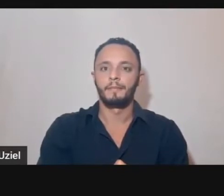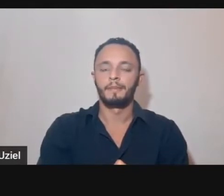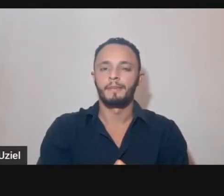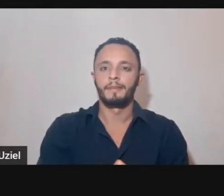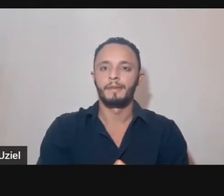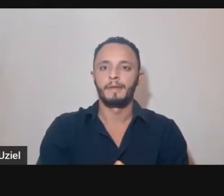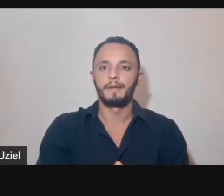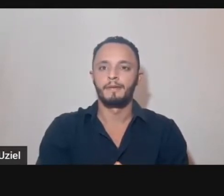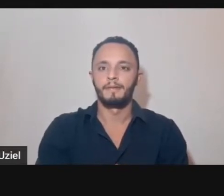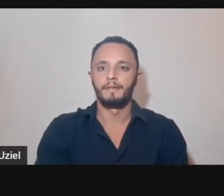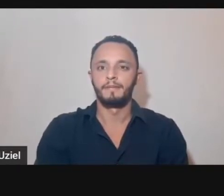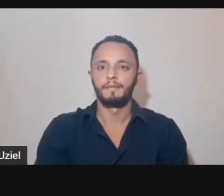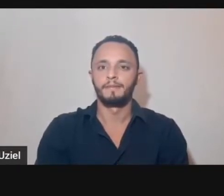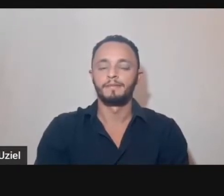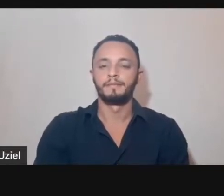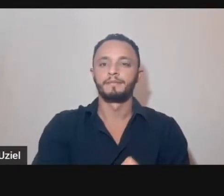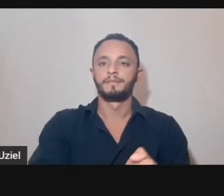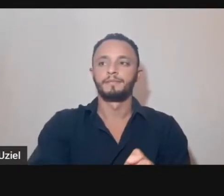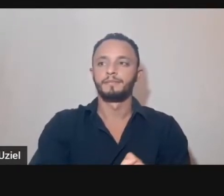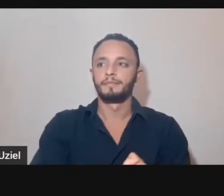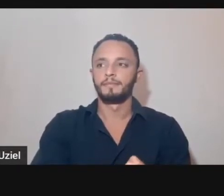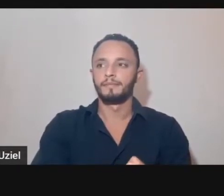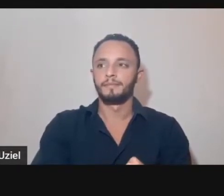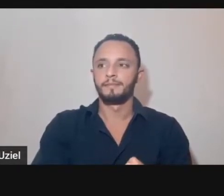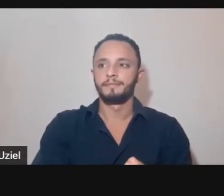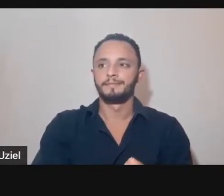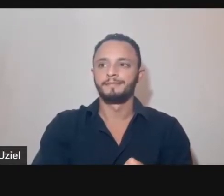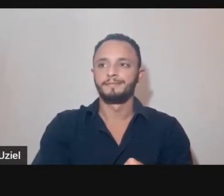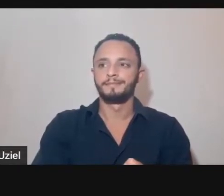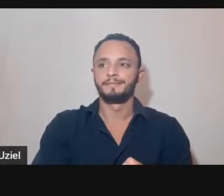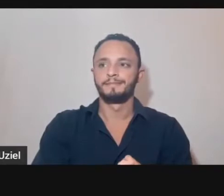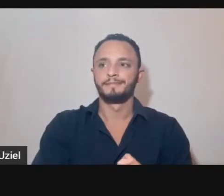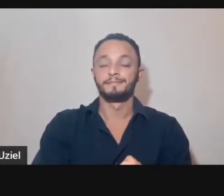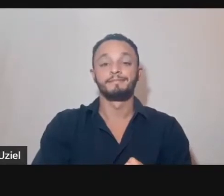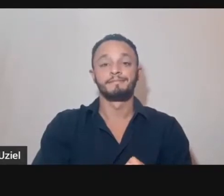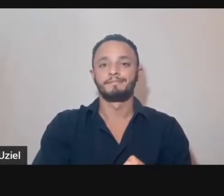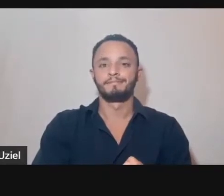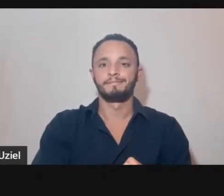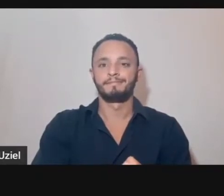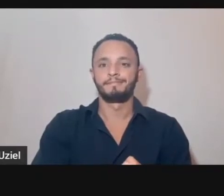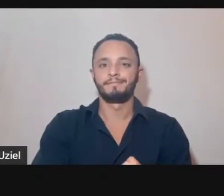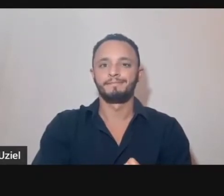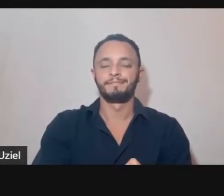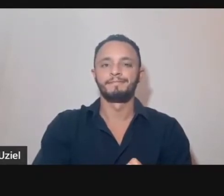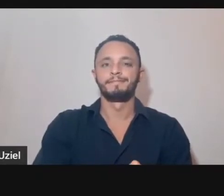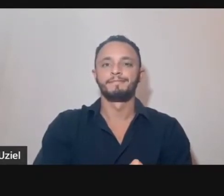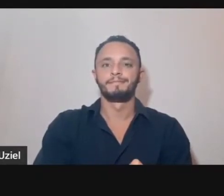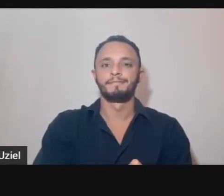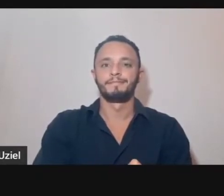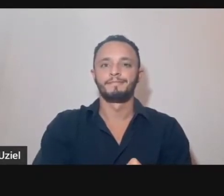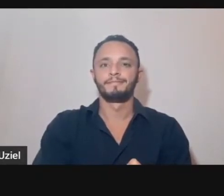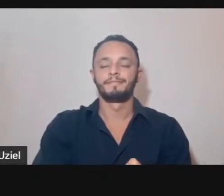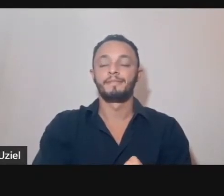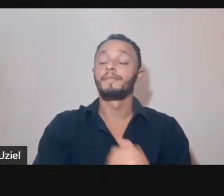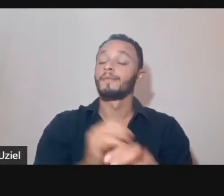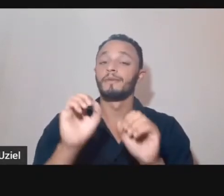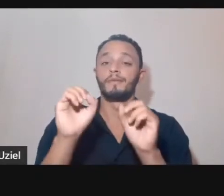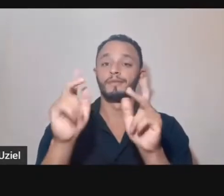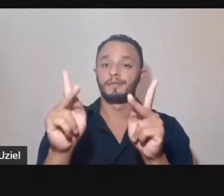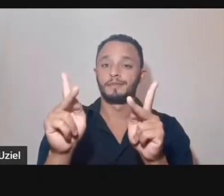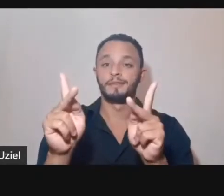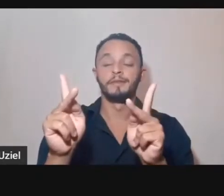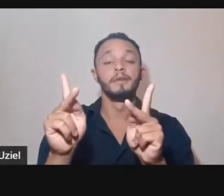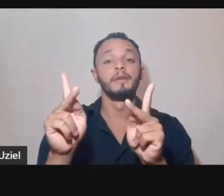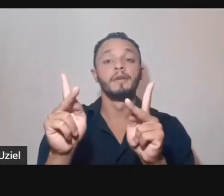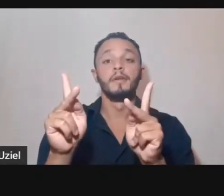Sim. Então, Vocês já podem aproveitar para enviar